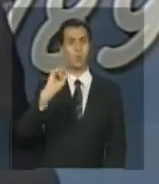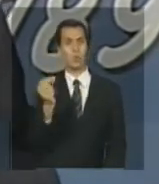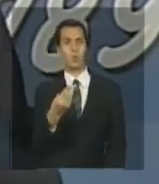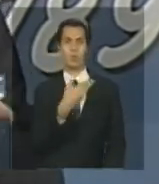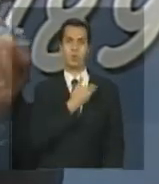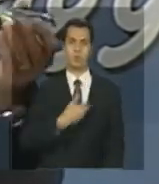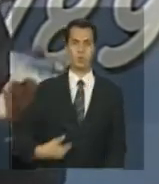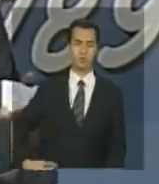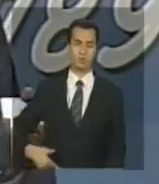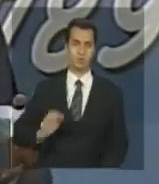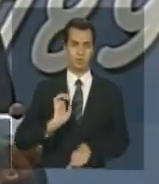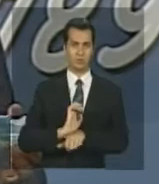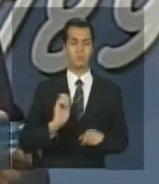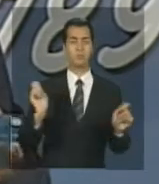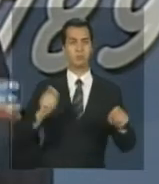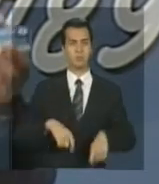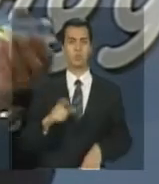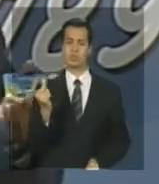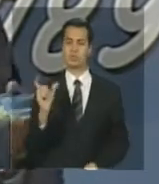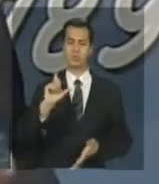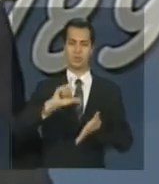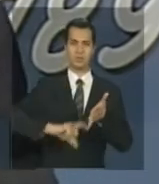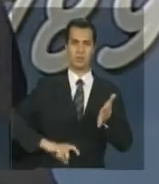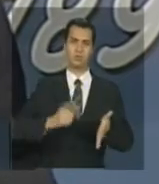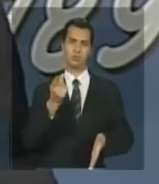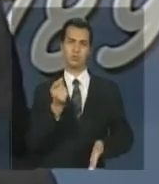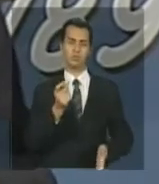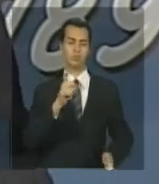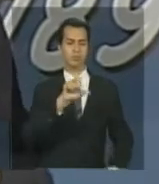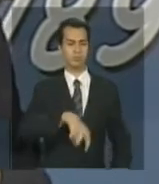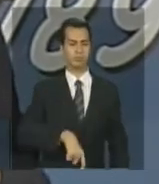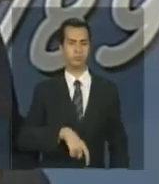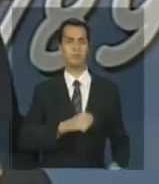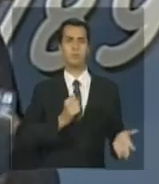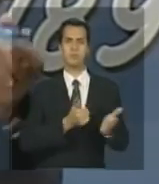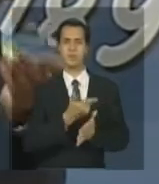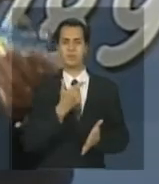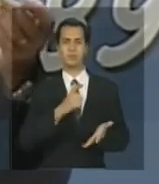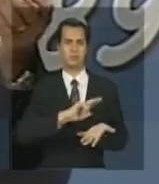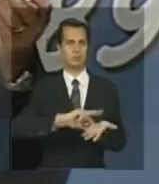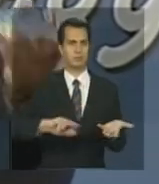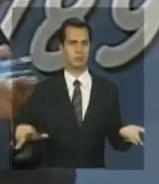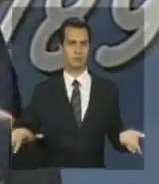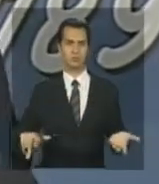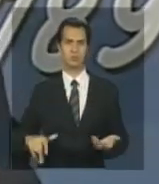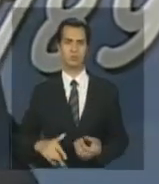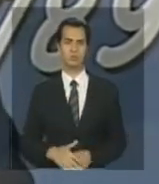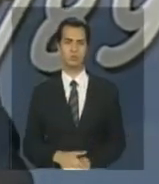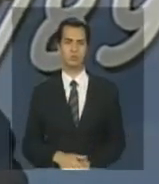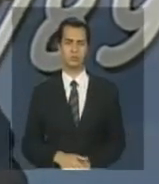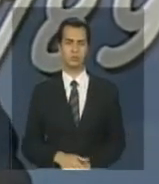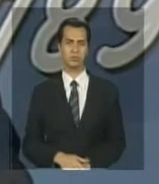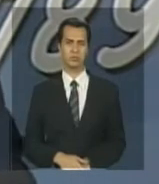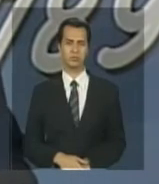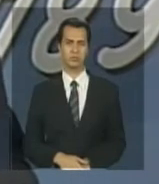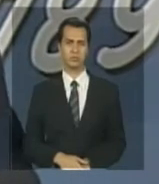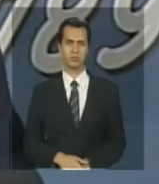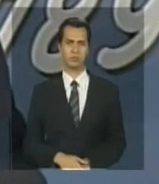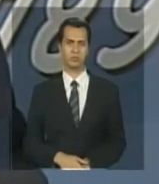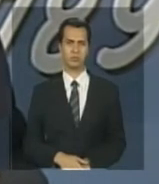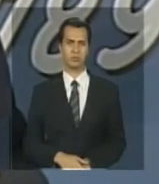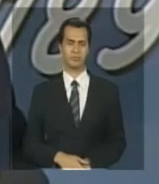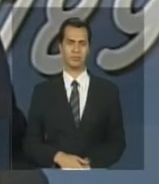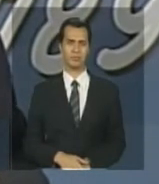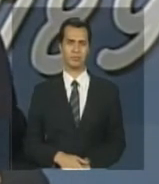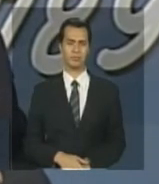governador possa fazer Face com o apoio financeiro da União possa fazer Face aquela